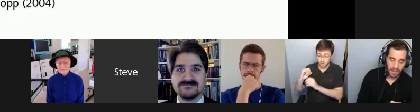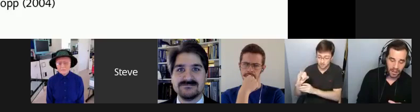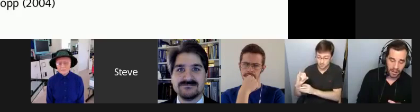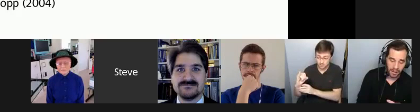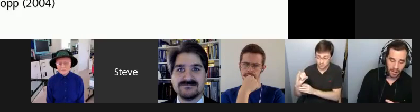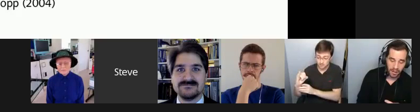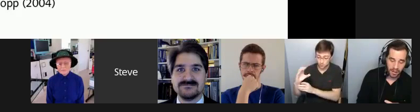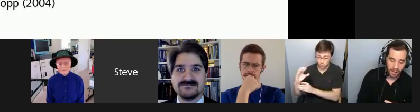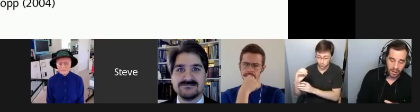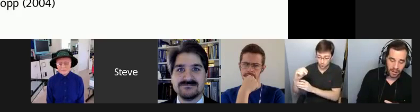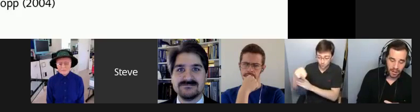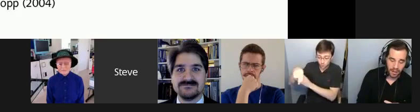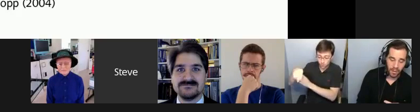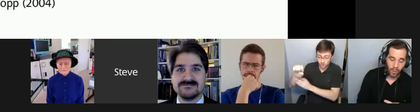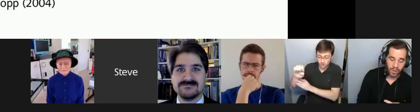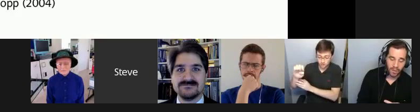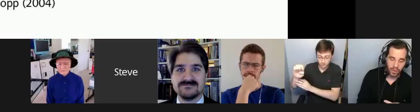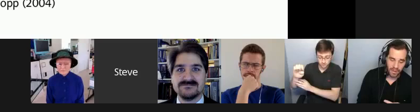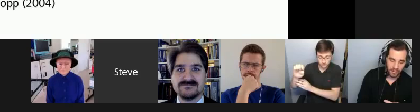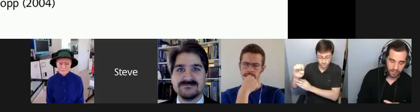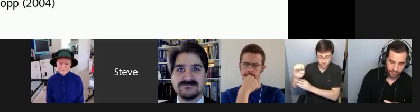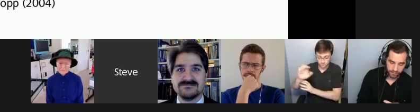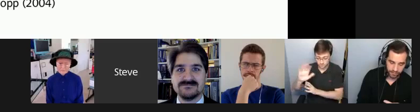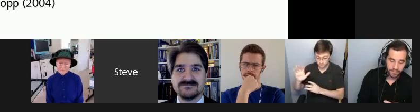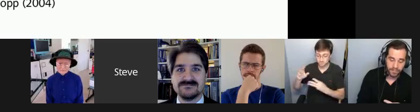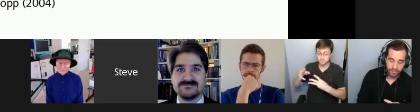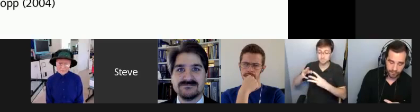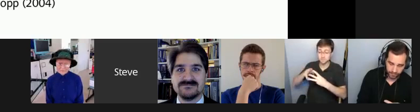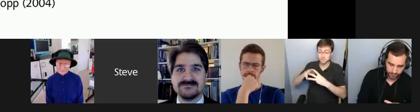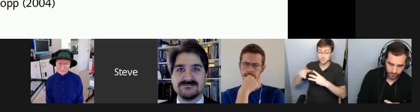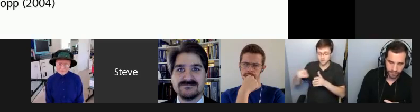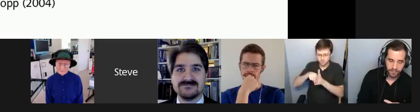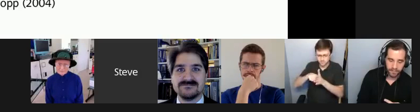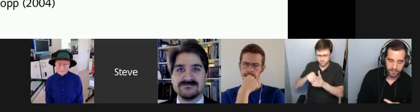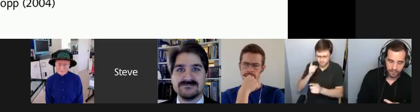e também o ícone.